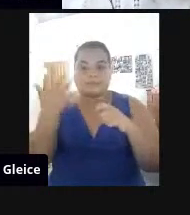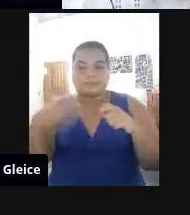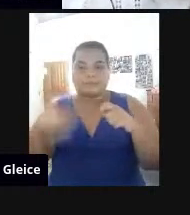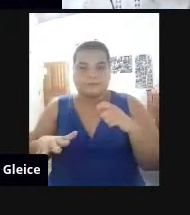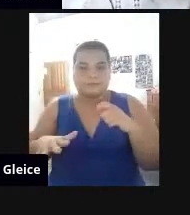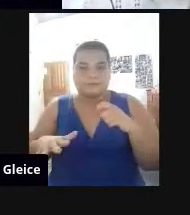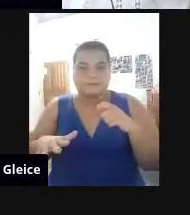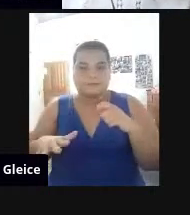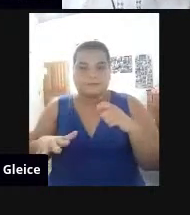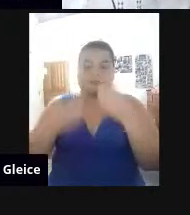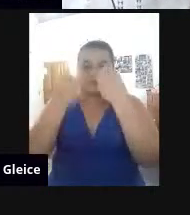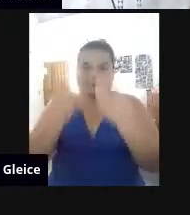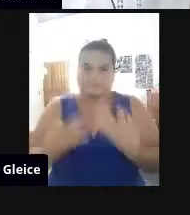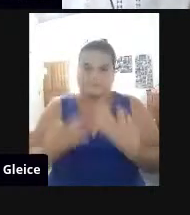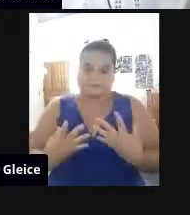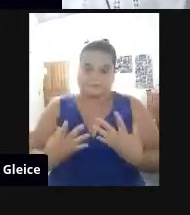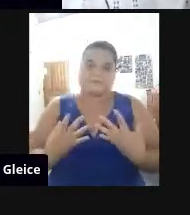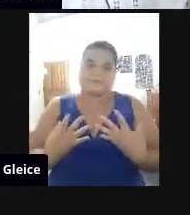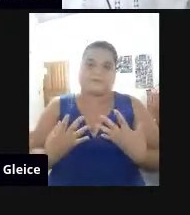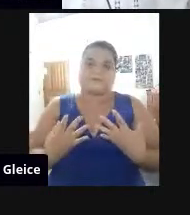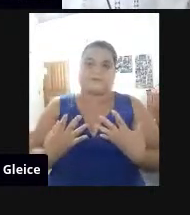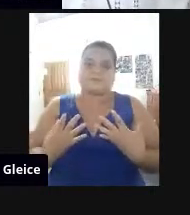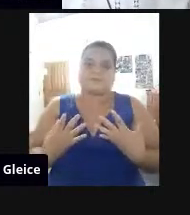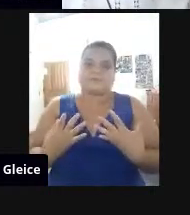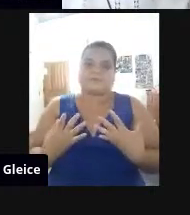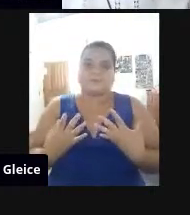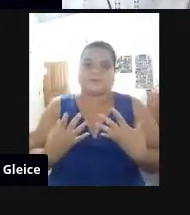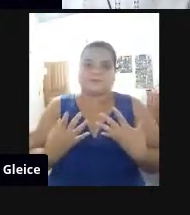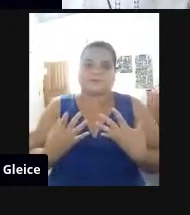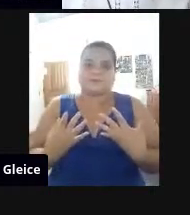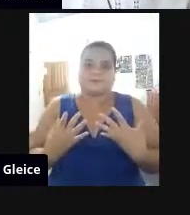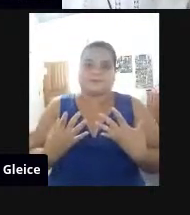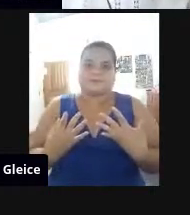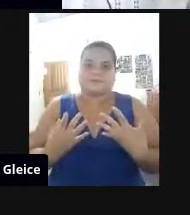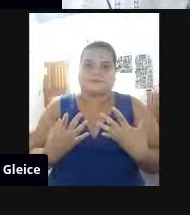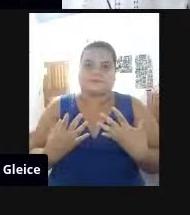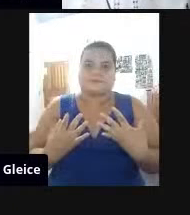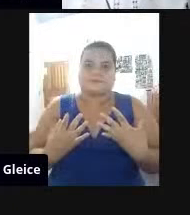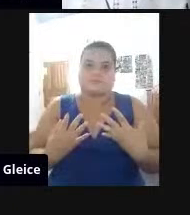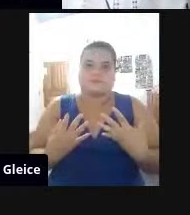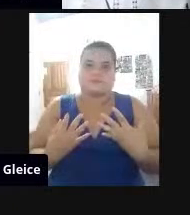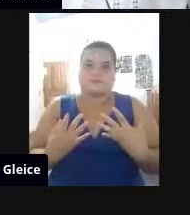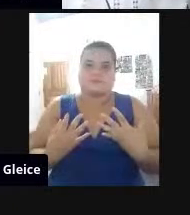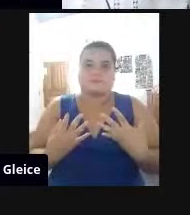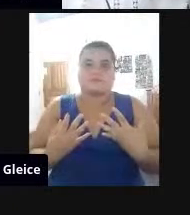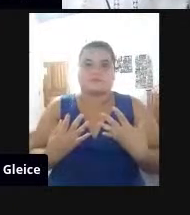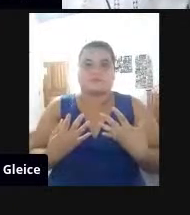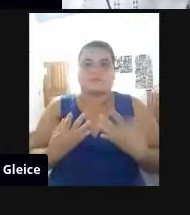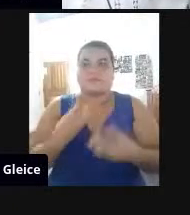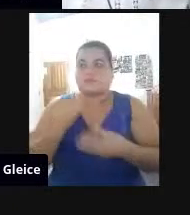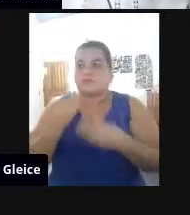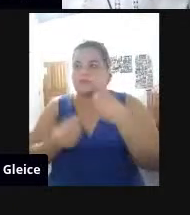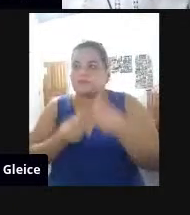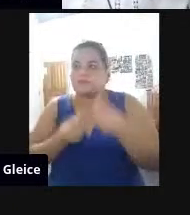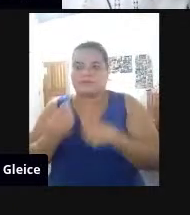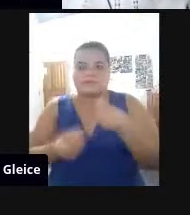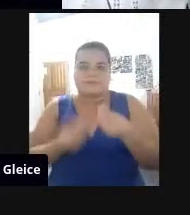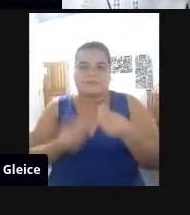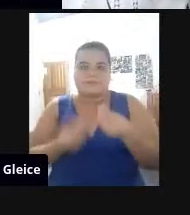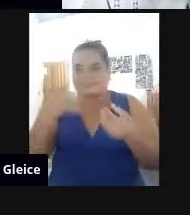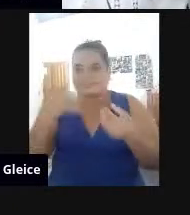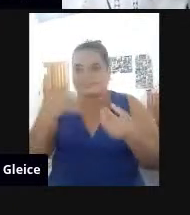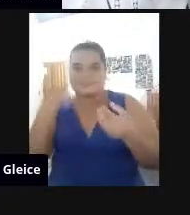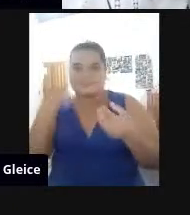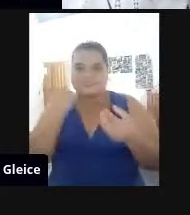fala, né, sobre a não existência de consenso na literatura dessas dietas e que as crianças, elas se tornam,